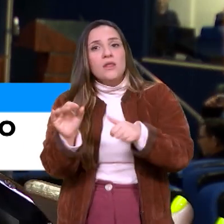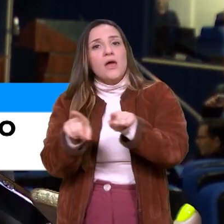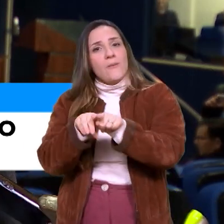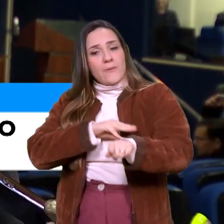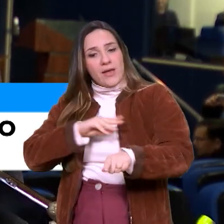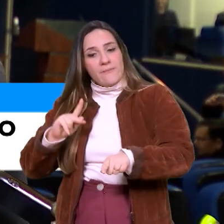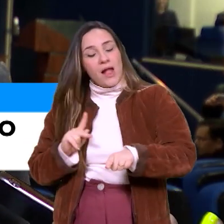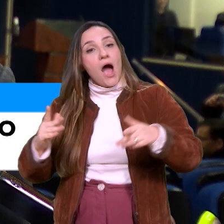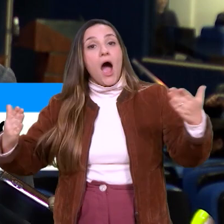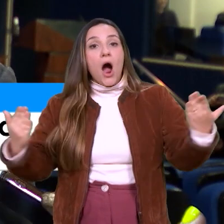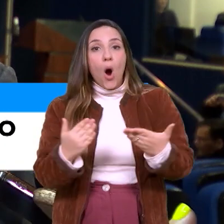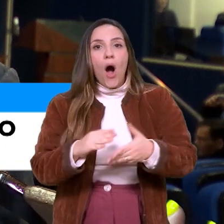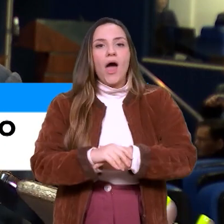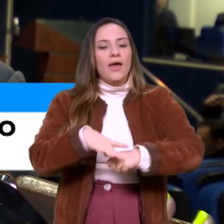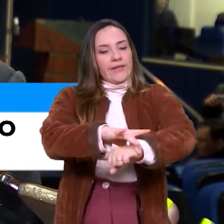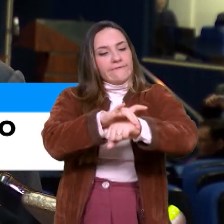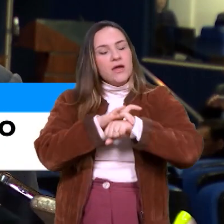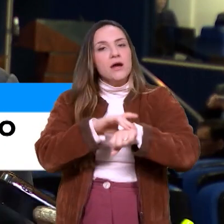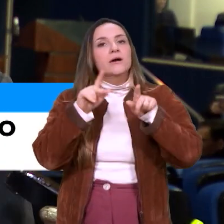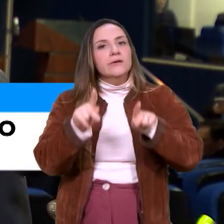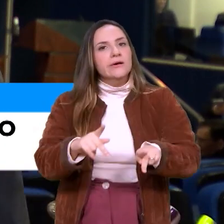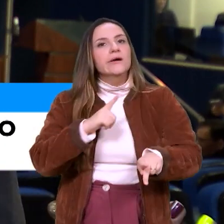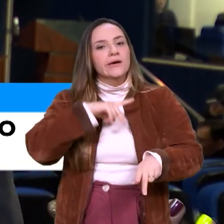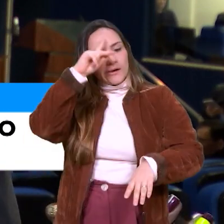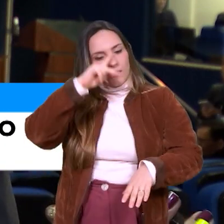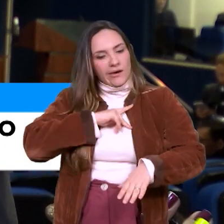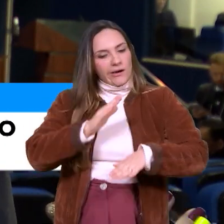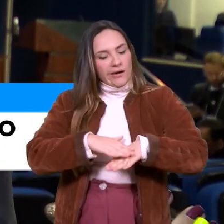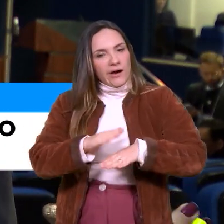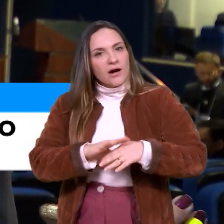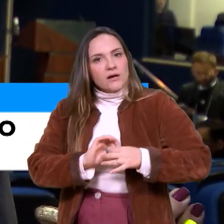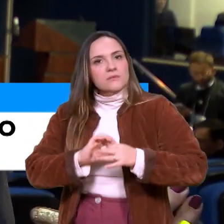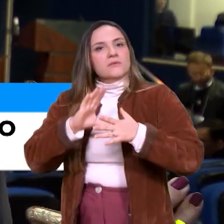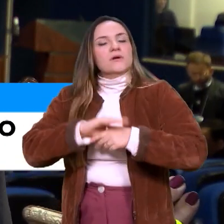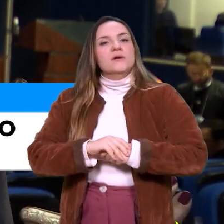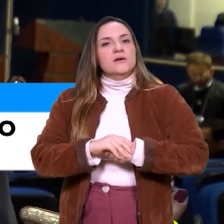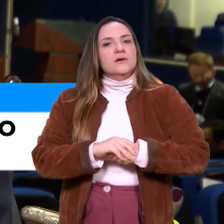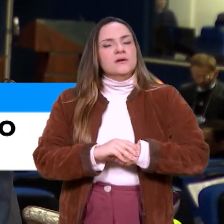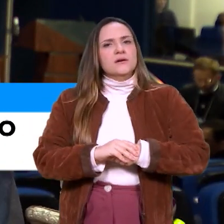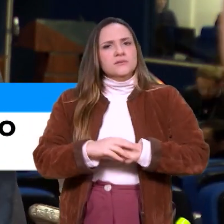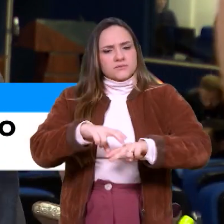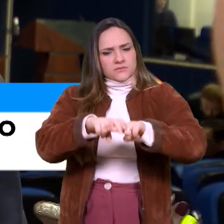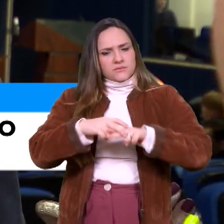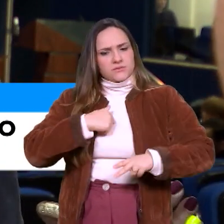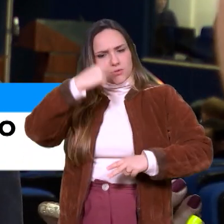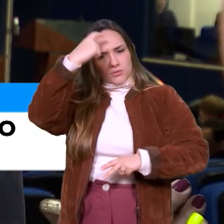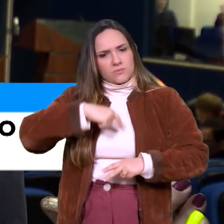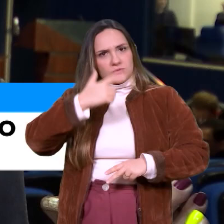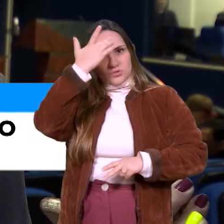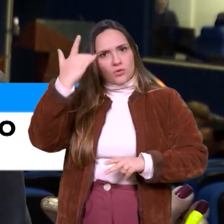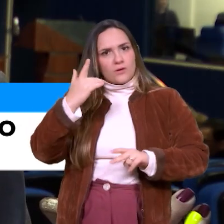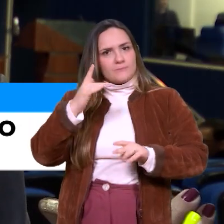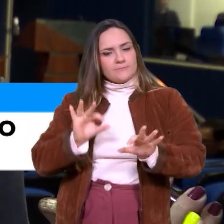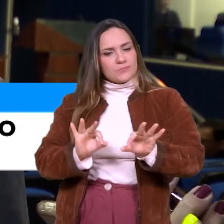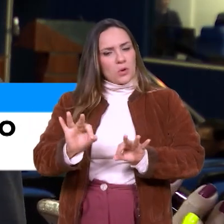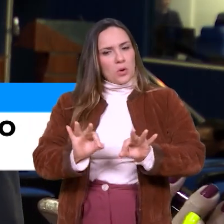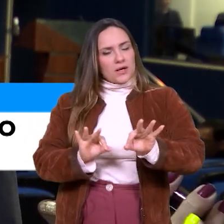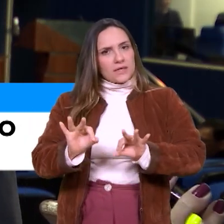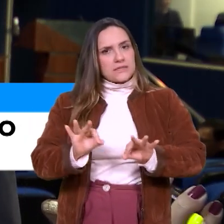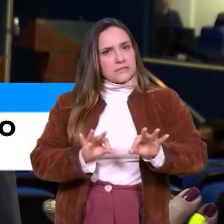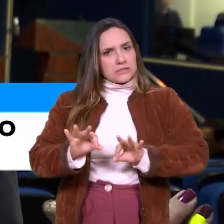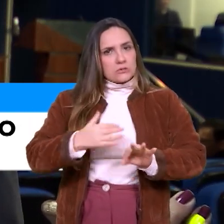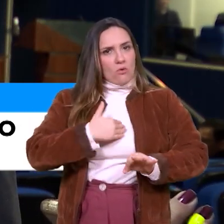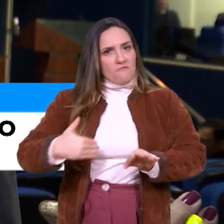inclui também agora, por iniciativa própria da Defensoria, eu acho que o papel do homem, do gestor, daqueles que